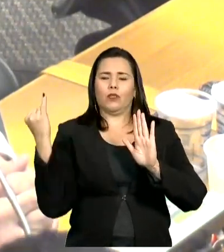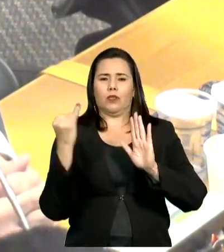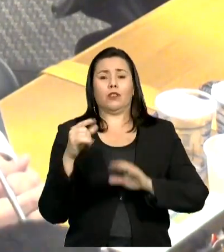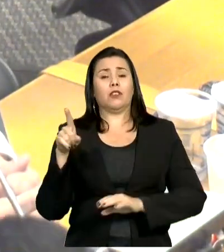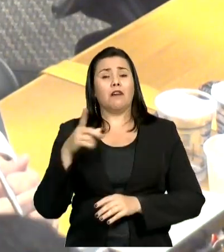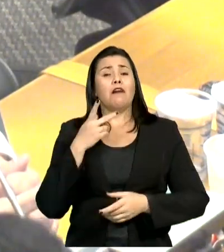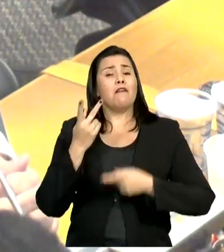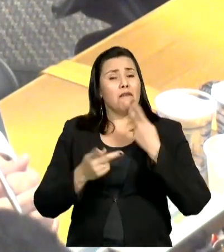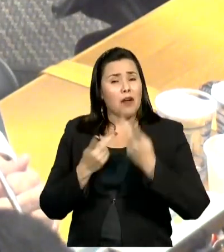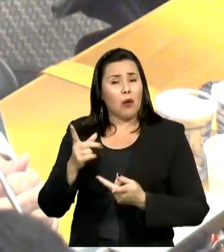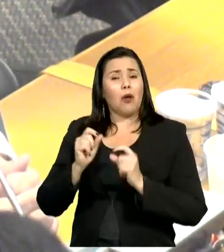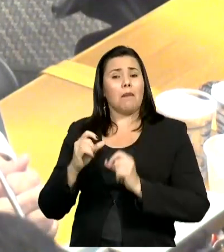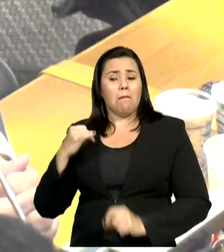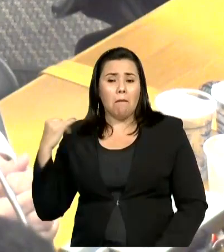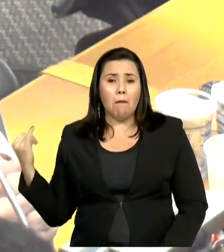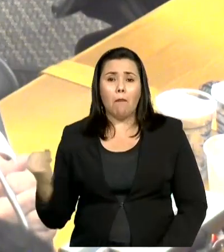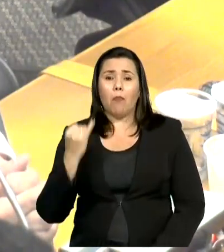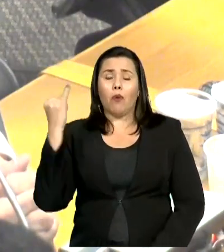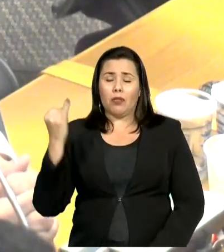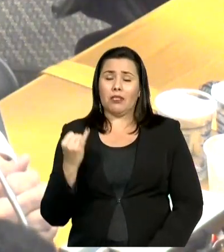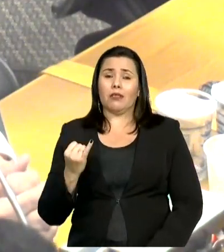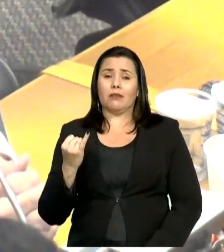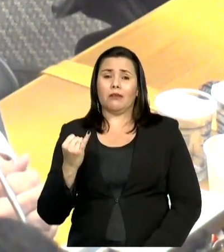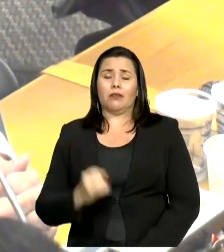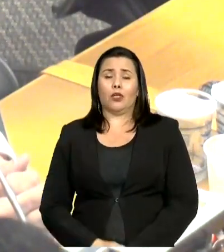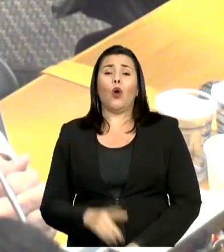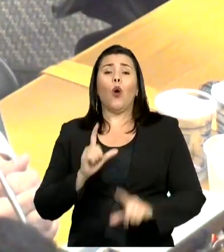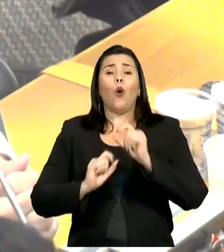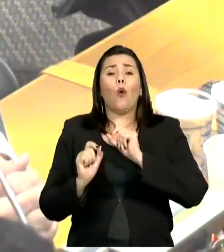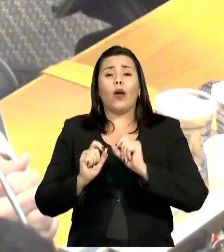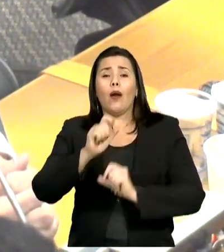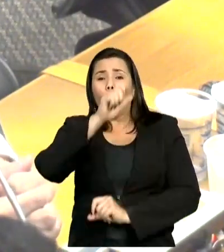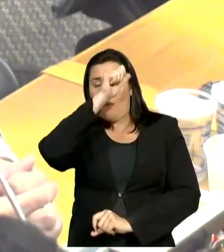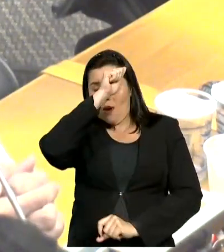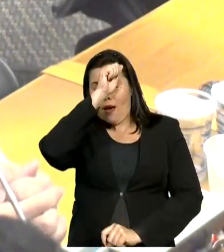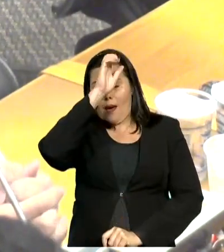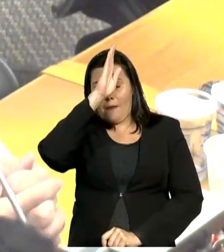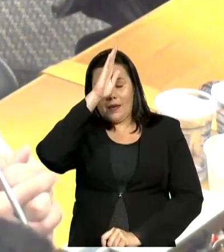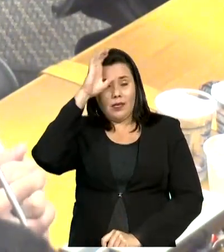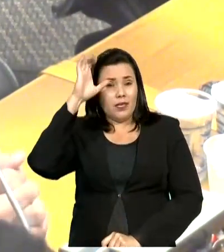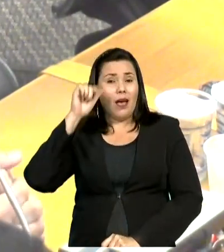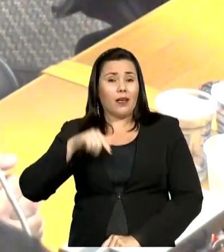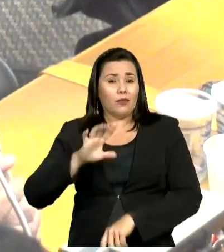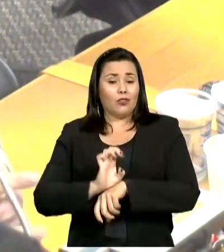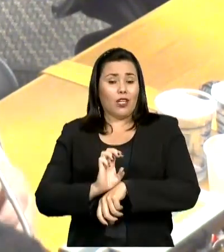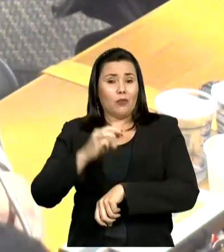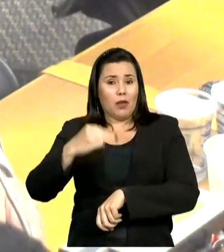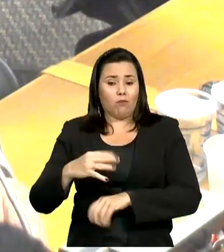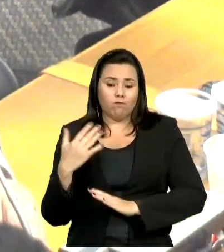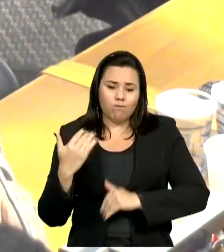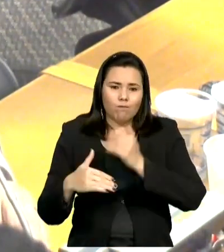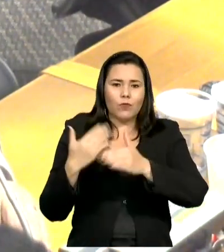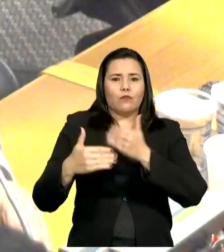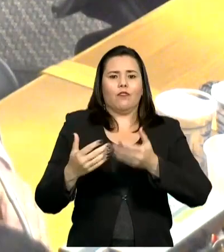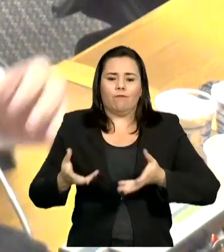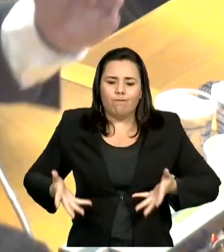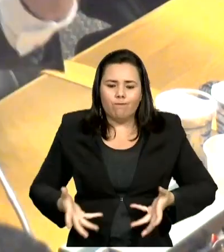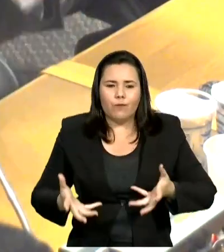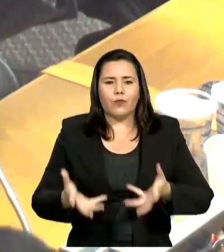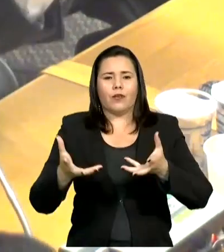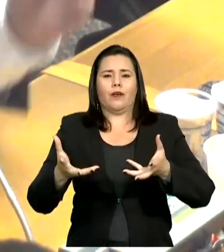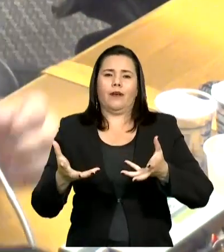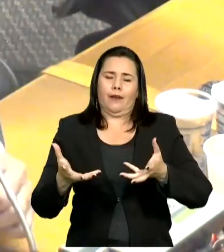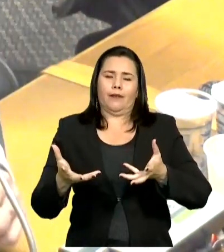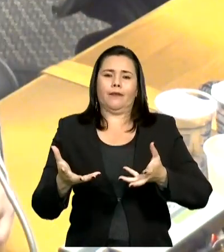Maranhão, ainda é uma pauta presente, e eu entendo o discurso da deputada Viviane, que não